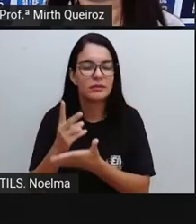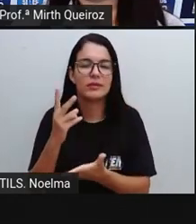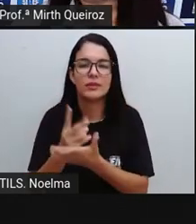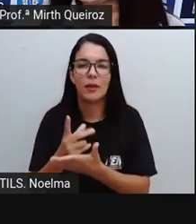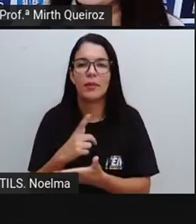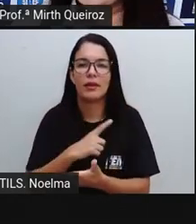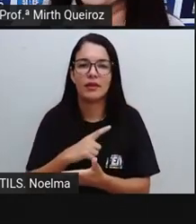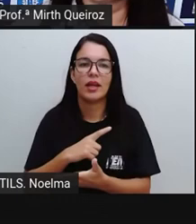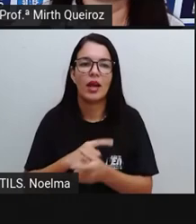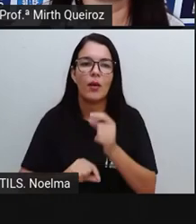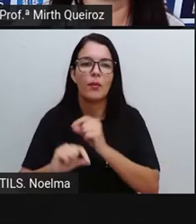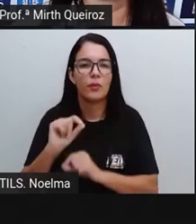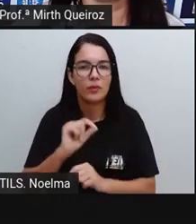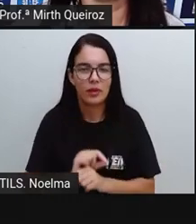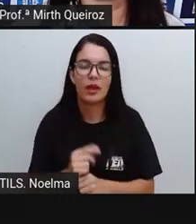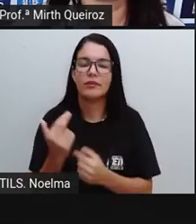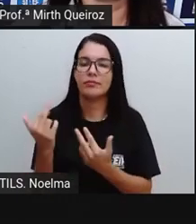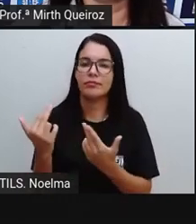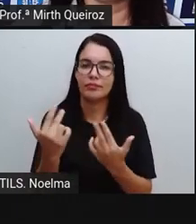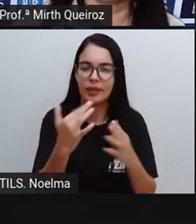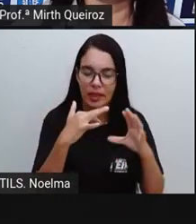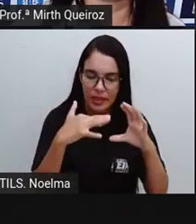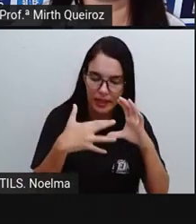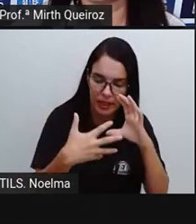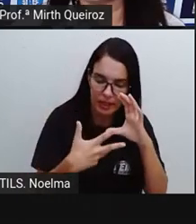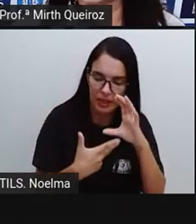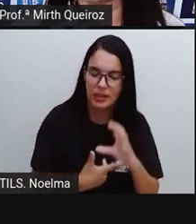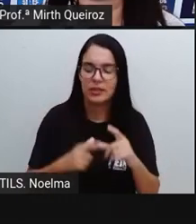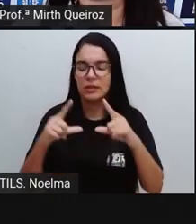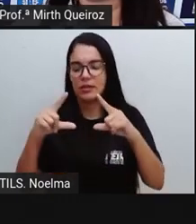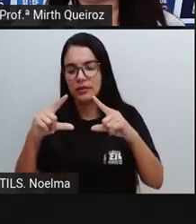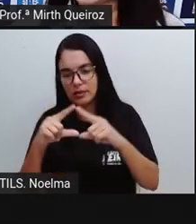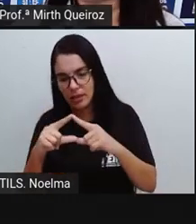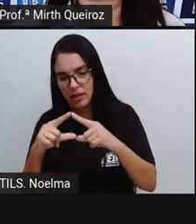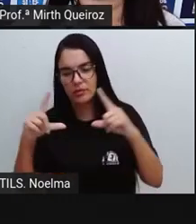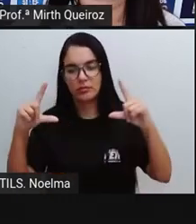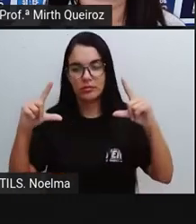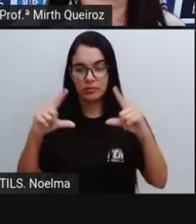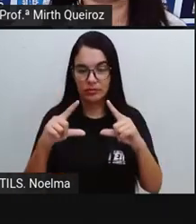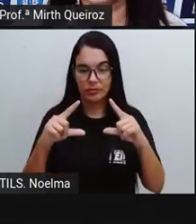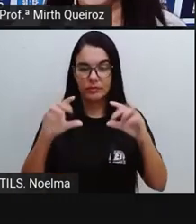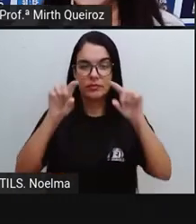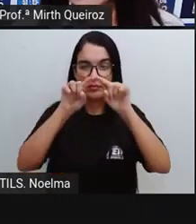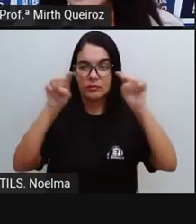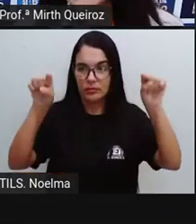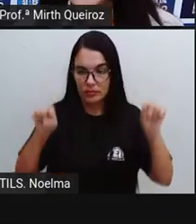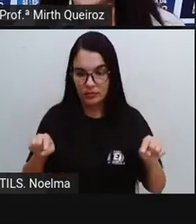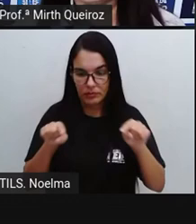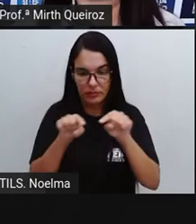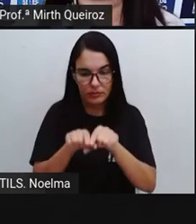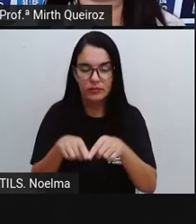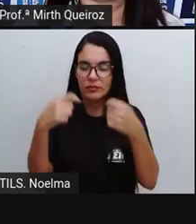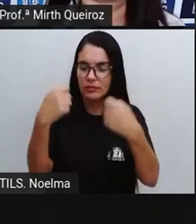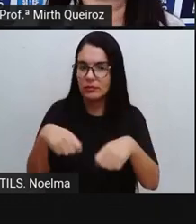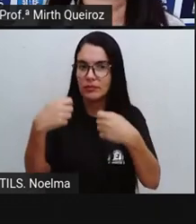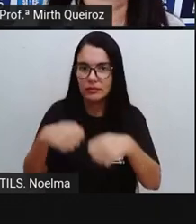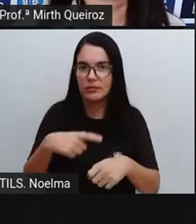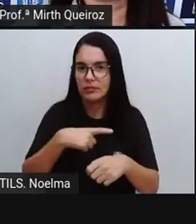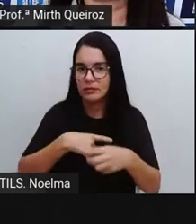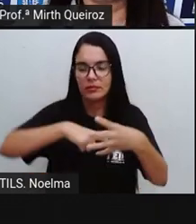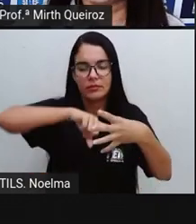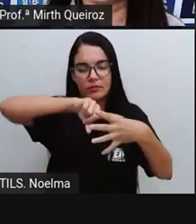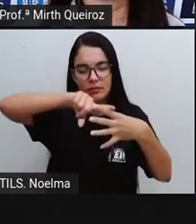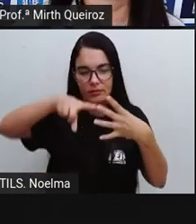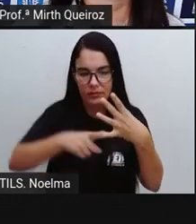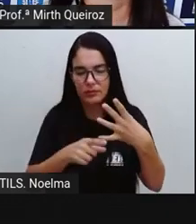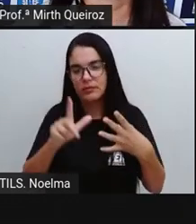ter as mesmas características de um triângulo, 3 lados, 3 vértices, por exemplo, o trapézio,